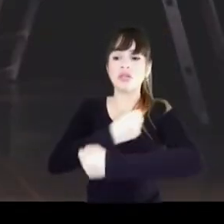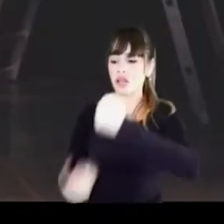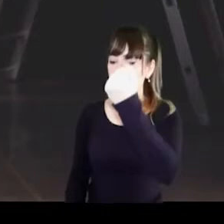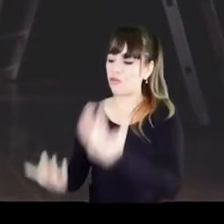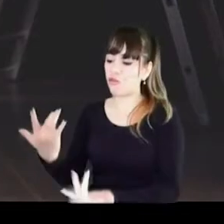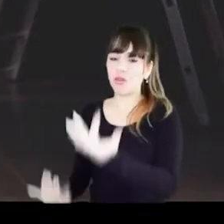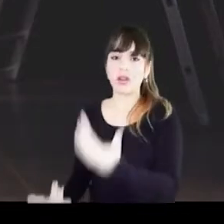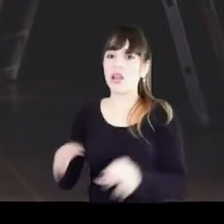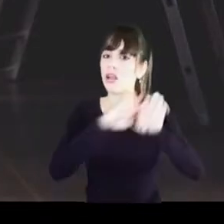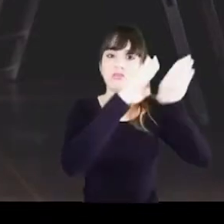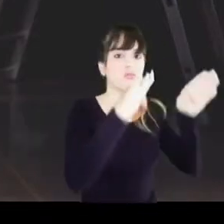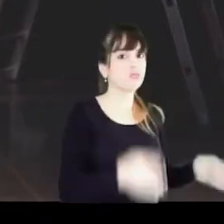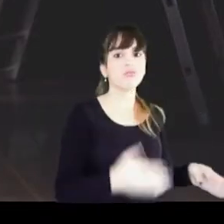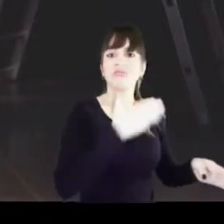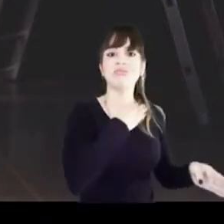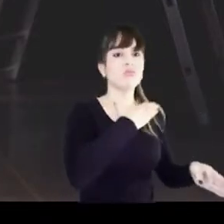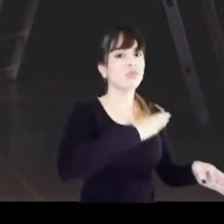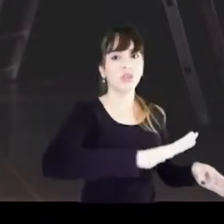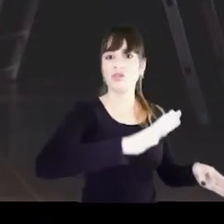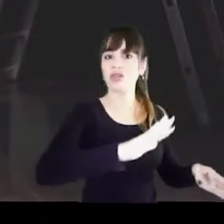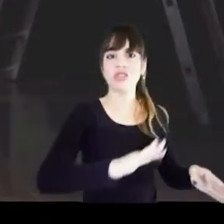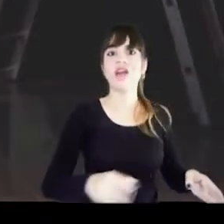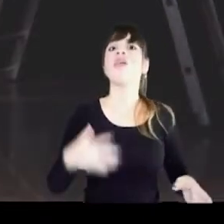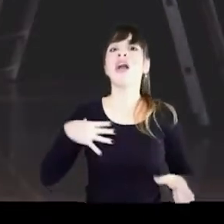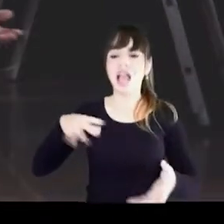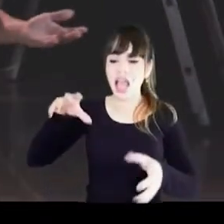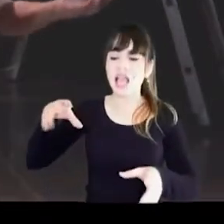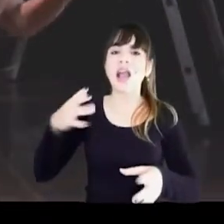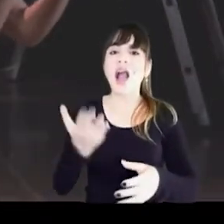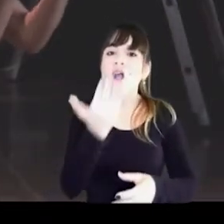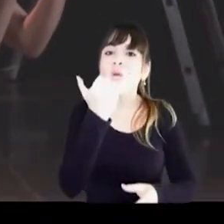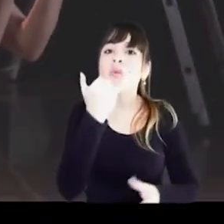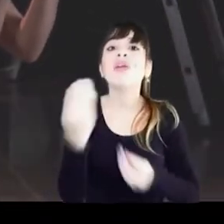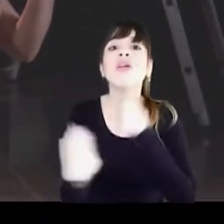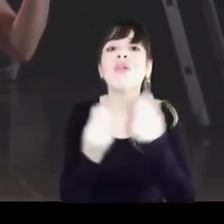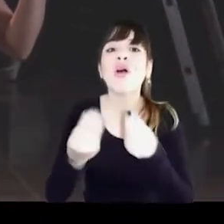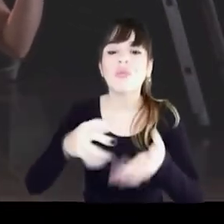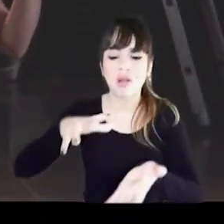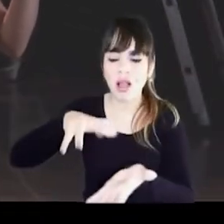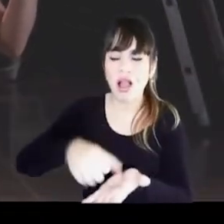a lenha, mesmo tendo fogão a gás. Gostava de comer com as mãos